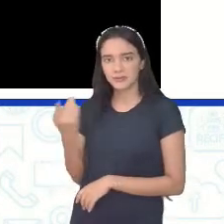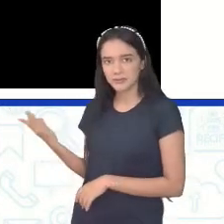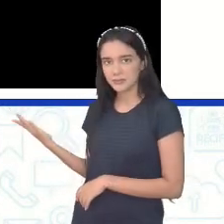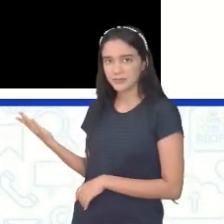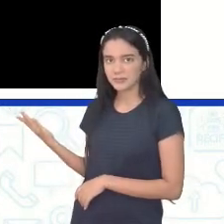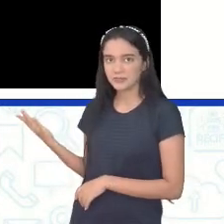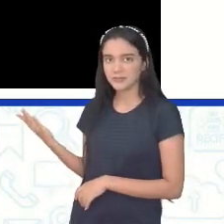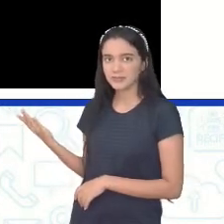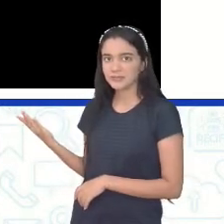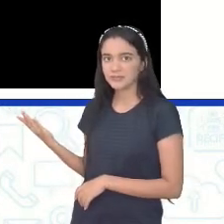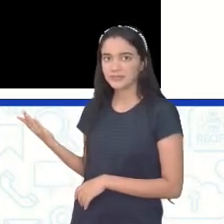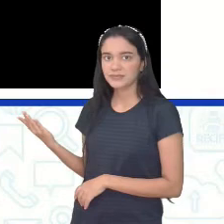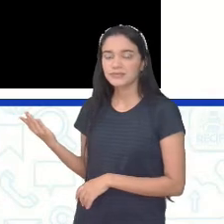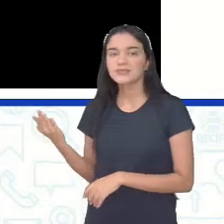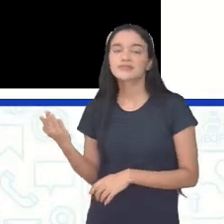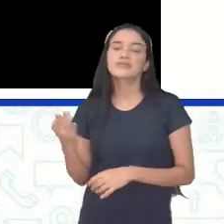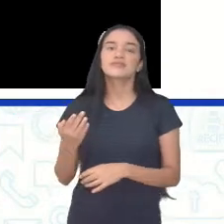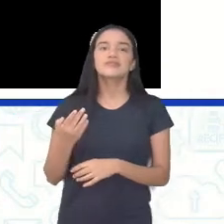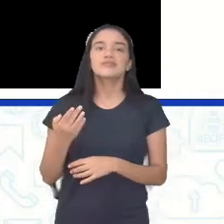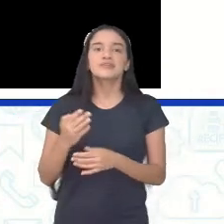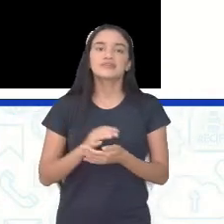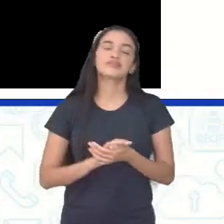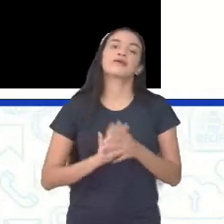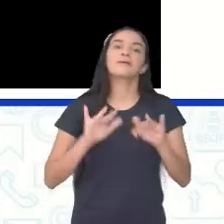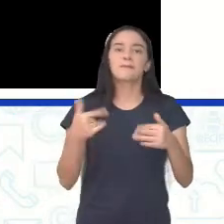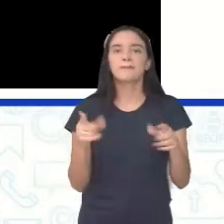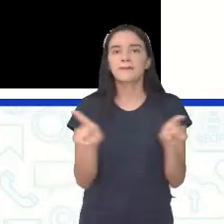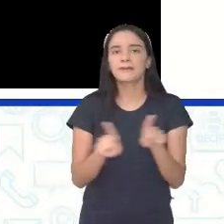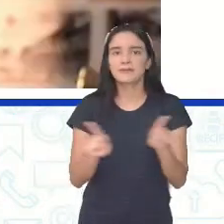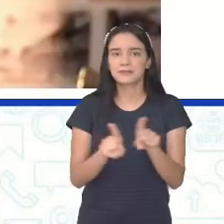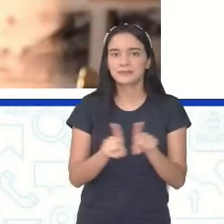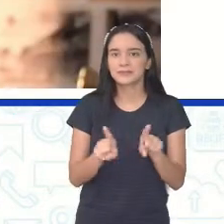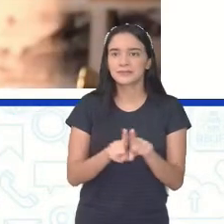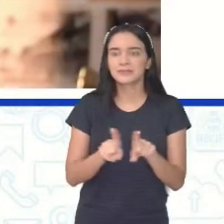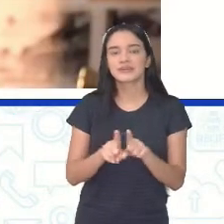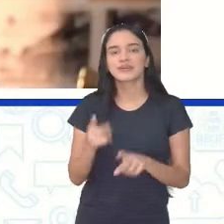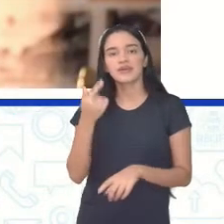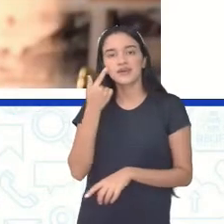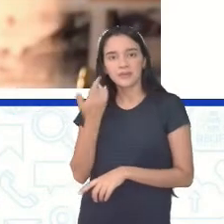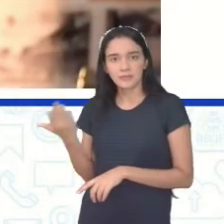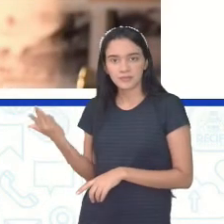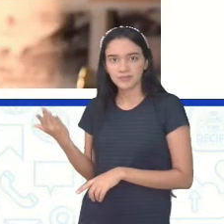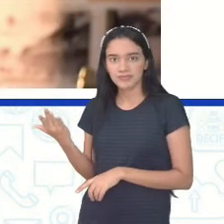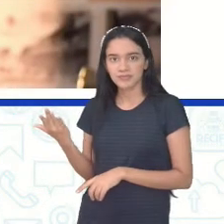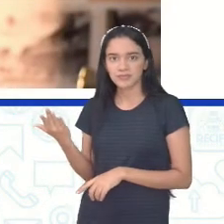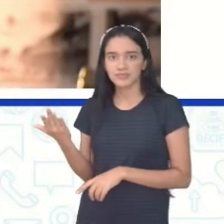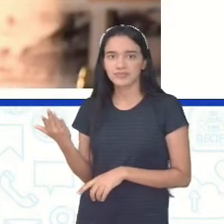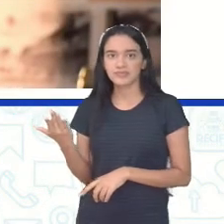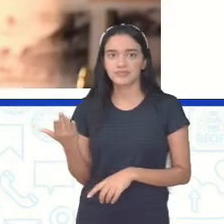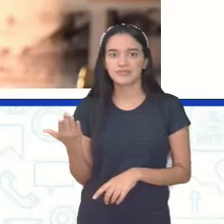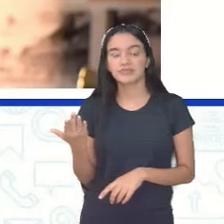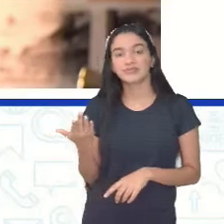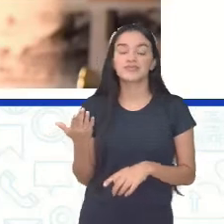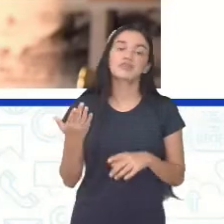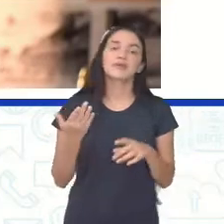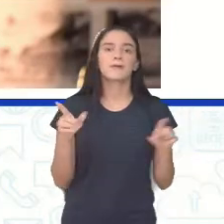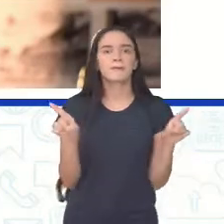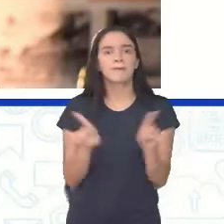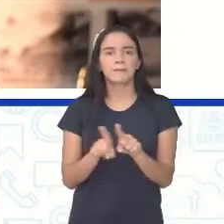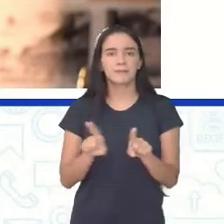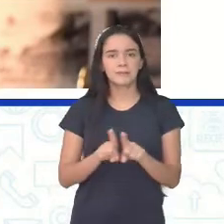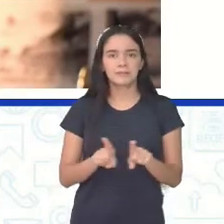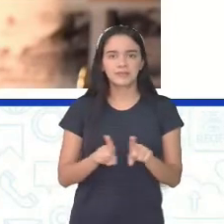aí complicadíssimo, né? De traição Sim. amorosa e tal. Mas vamos andar, gente, porque Vamos eu tô andar, meu preocupada, Deus que do tem céu. tanta coisa pra Joga na gente ver.